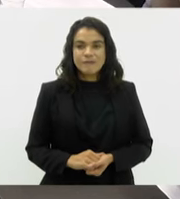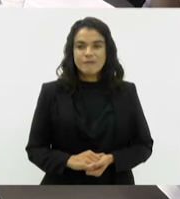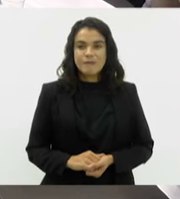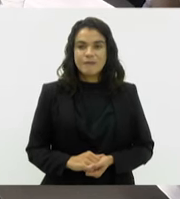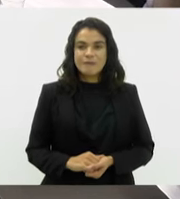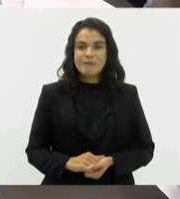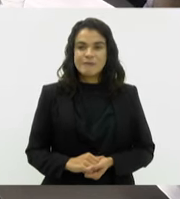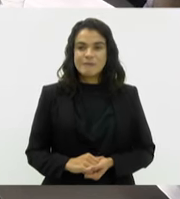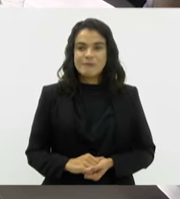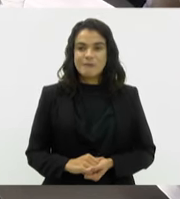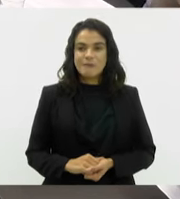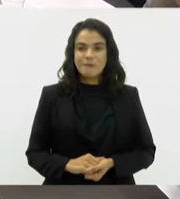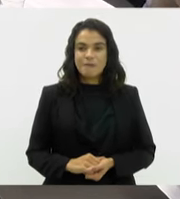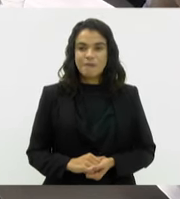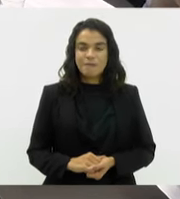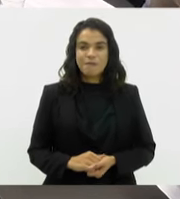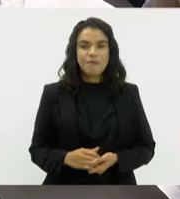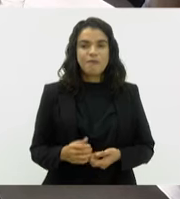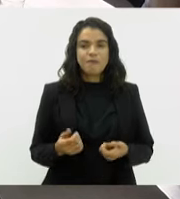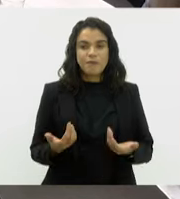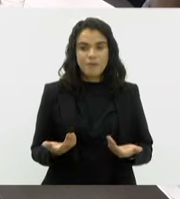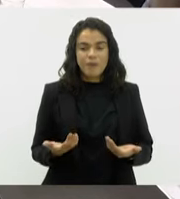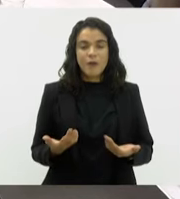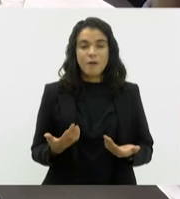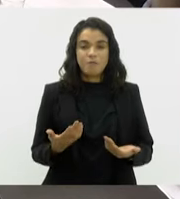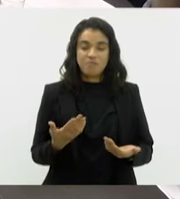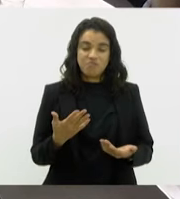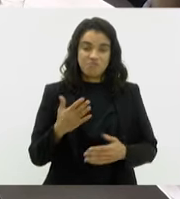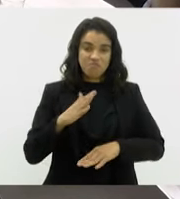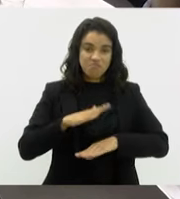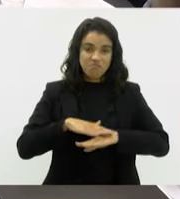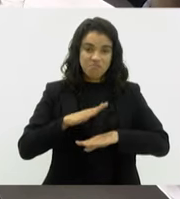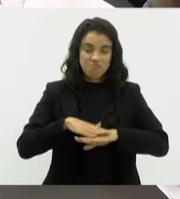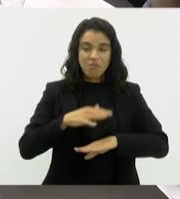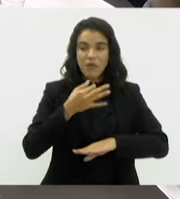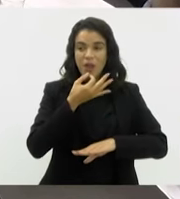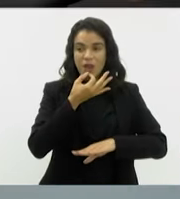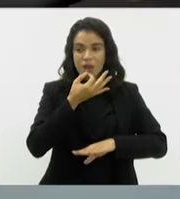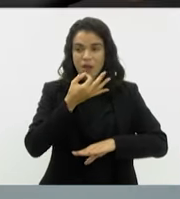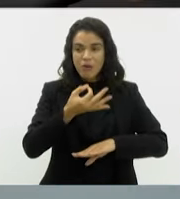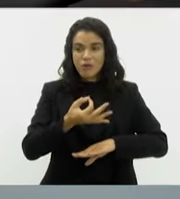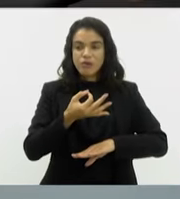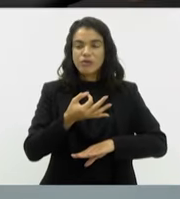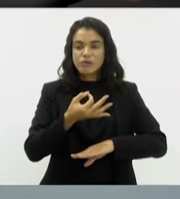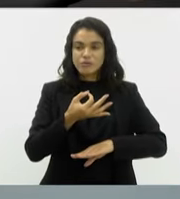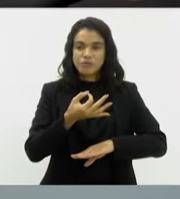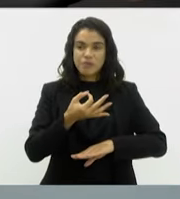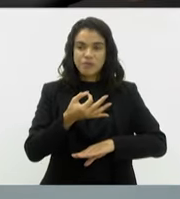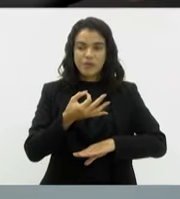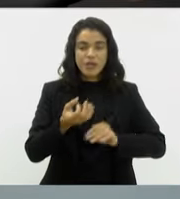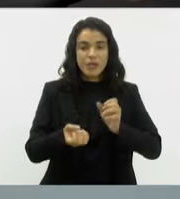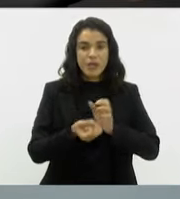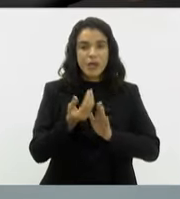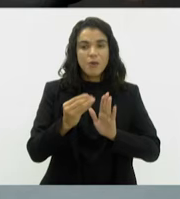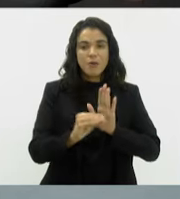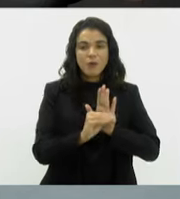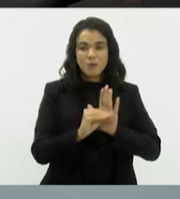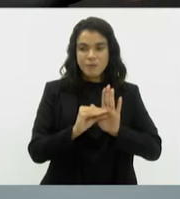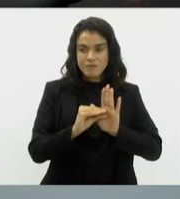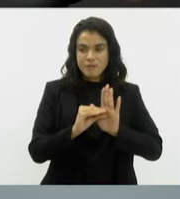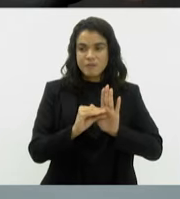Que eu deveria, estou fazendo aqui a autocrítica, fazer uma emenda